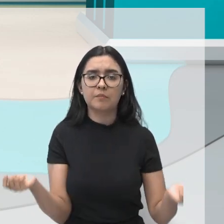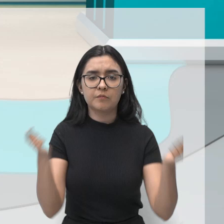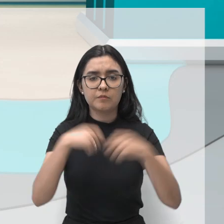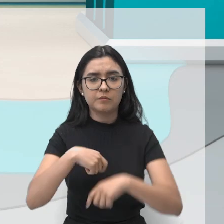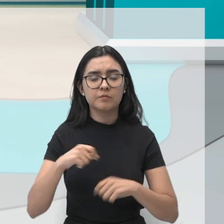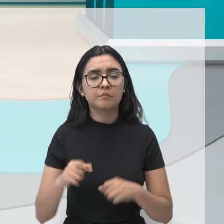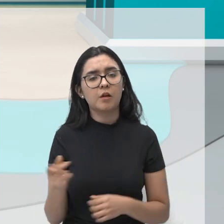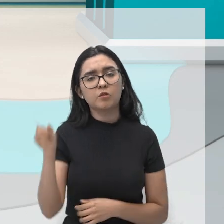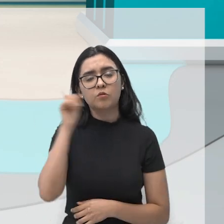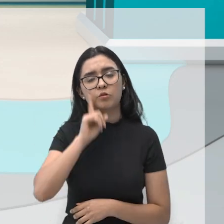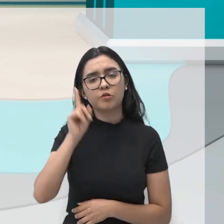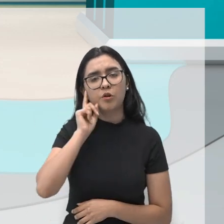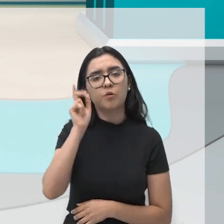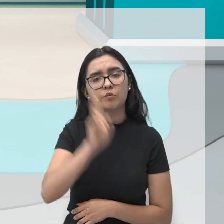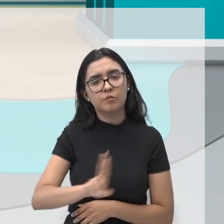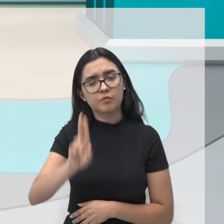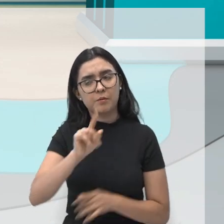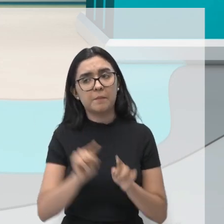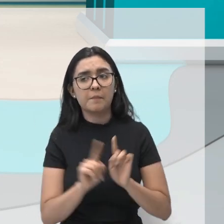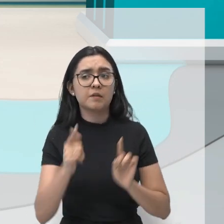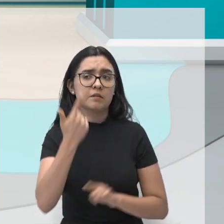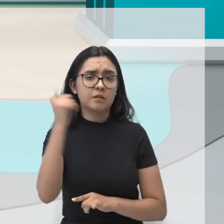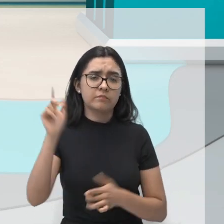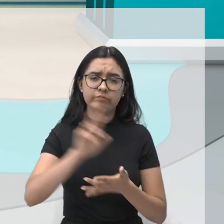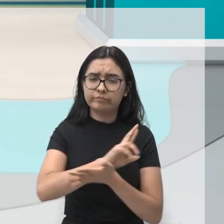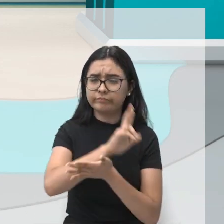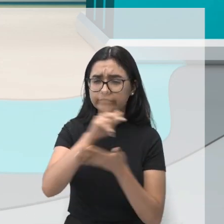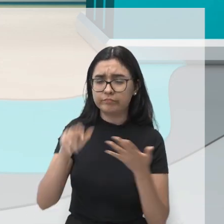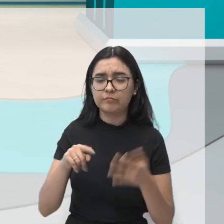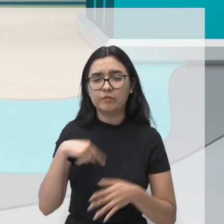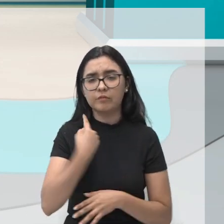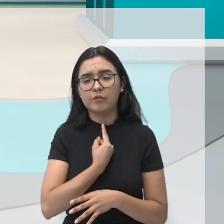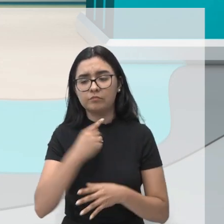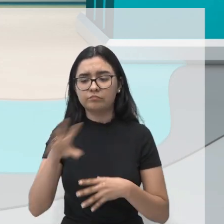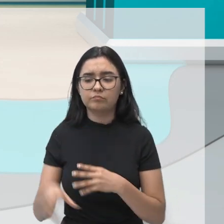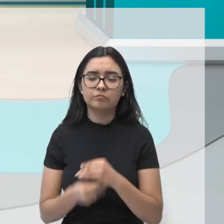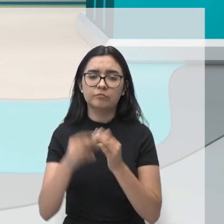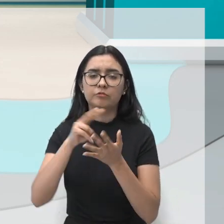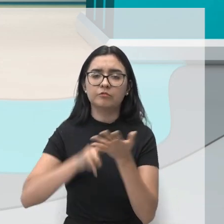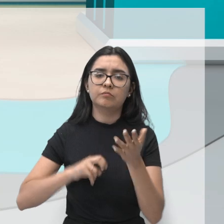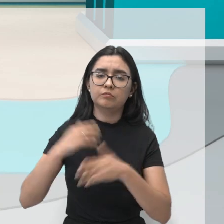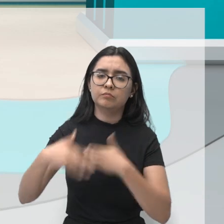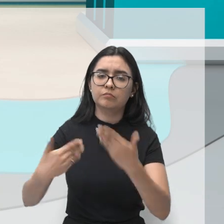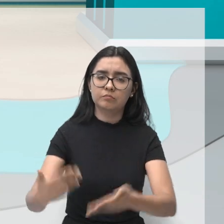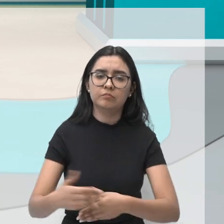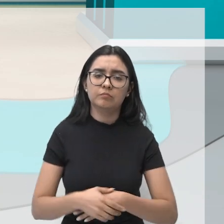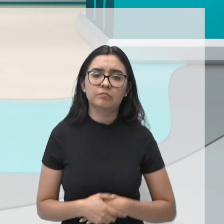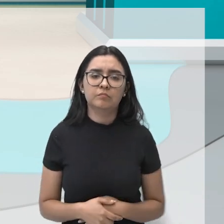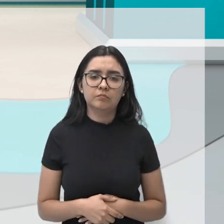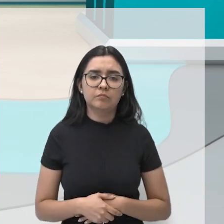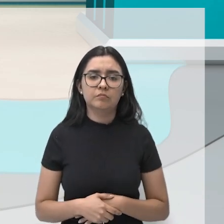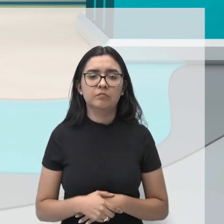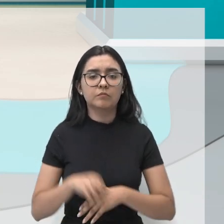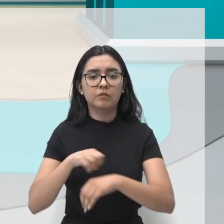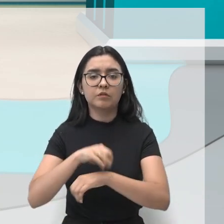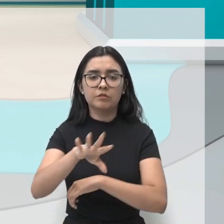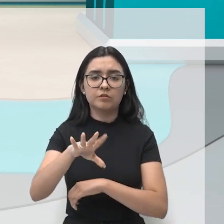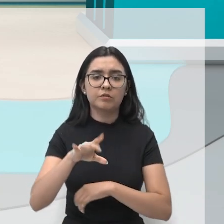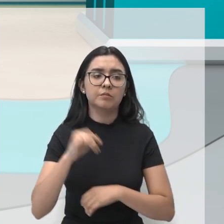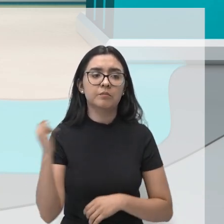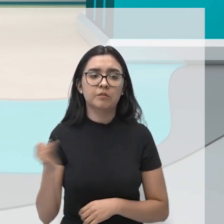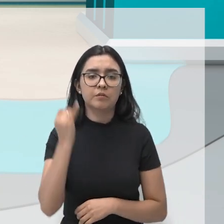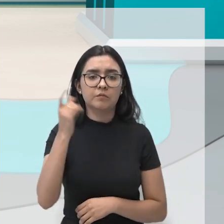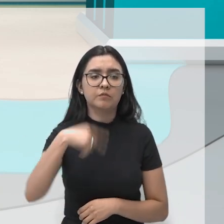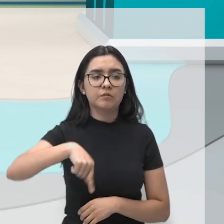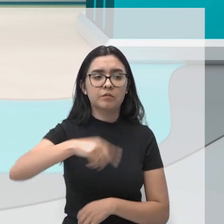algumas conhecidas e que fazem parte do nosso dia a dia. Mas tem outras tantas e a gente vai incrementando esse vocabulário com o passar do tempo. A